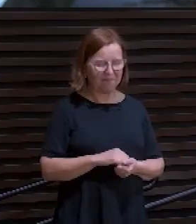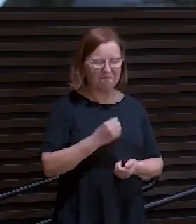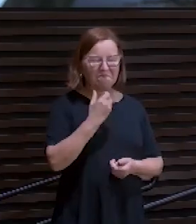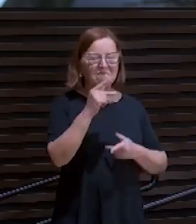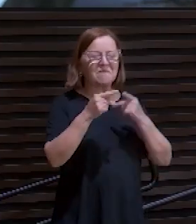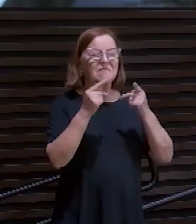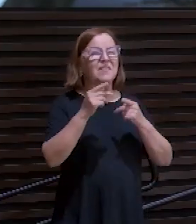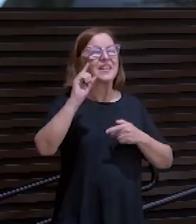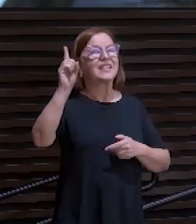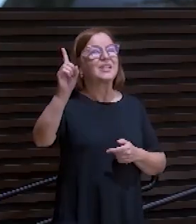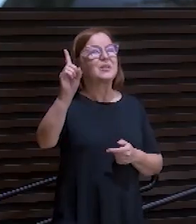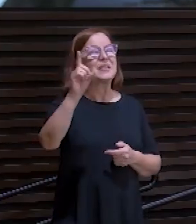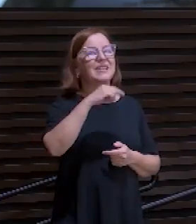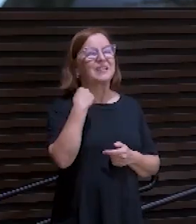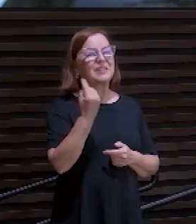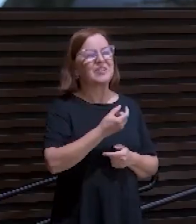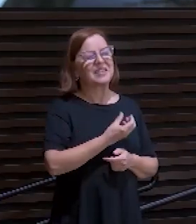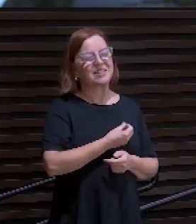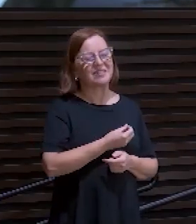nossa vida.